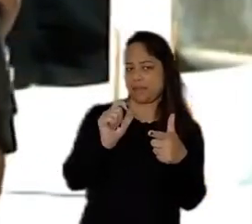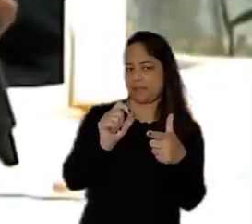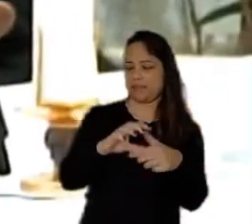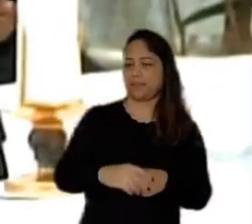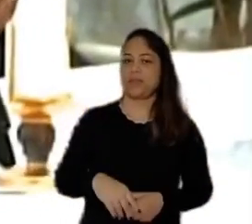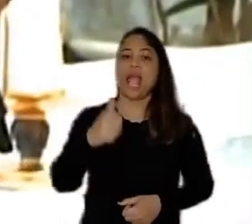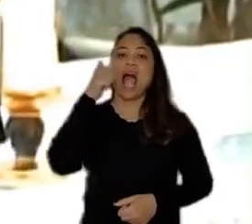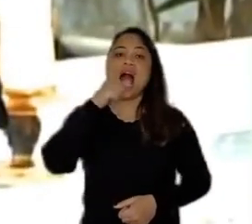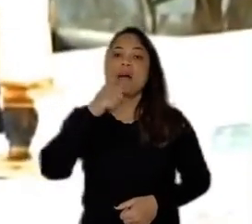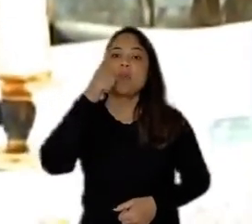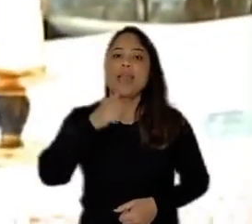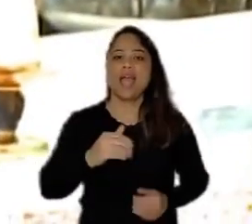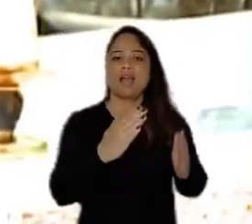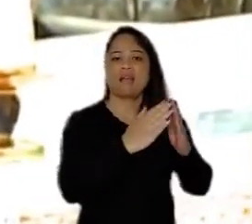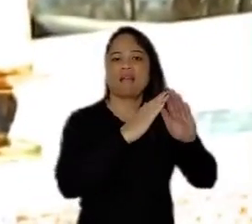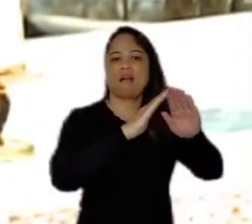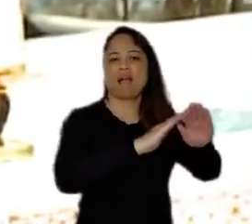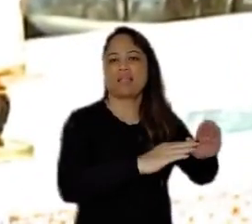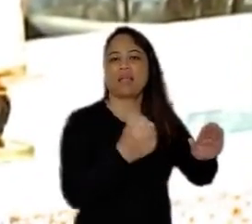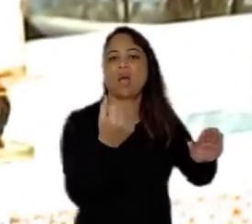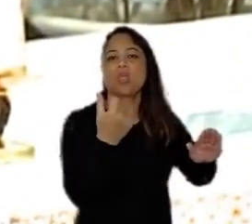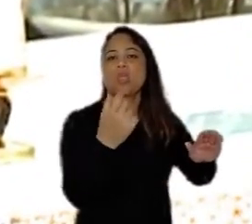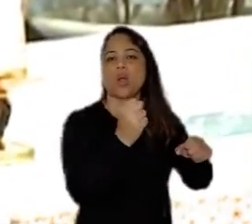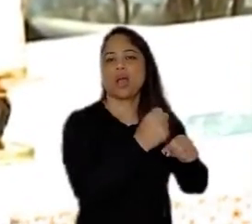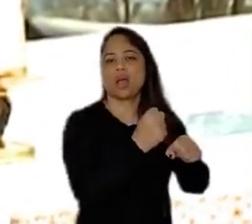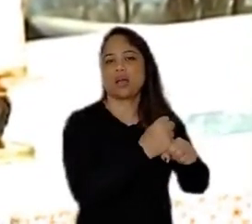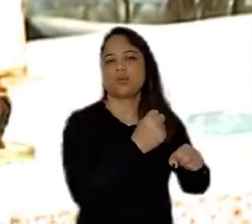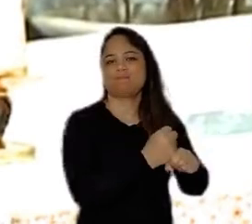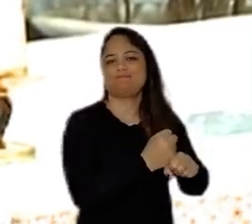Essa mulher só saía de casa para ir no médico.